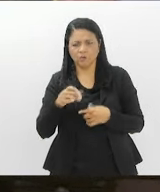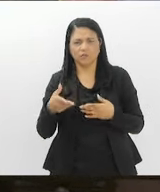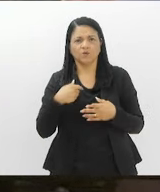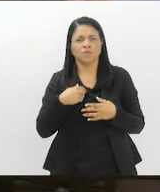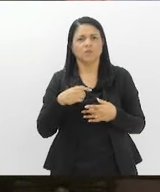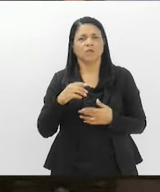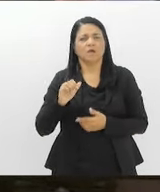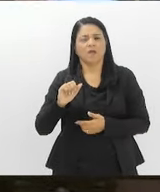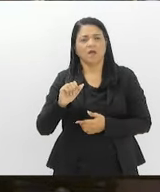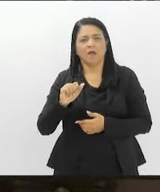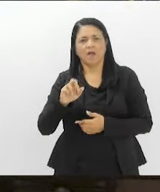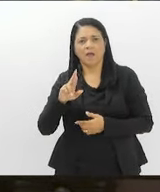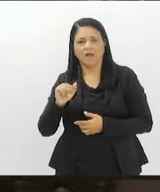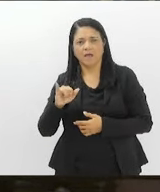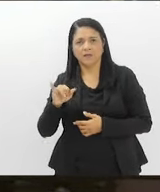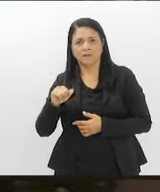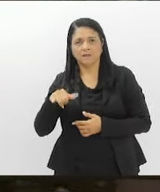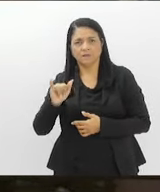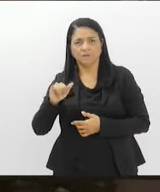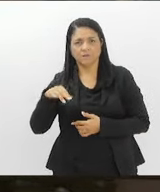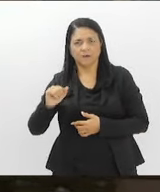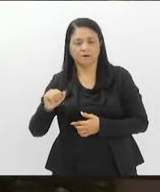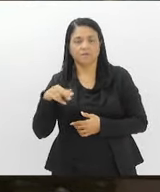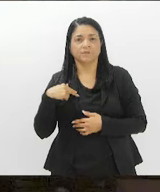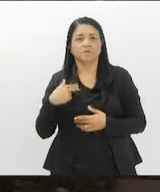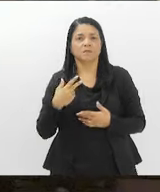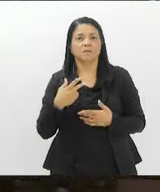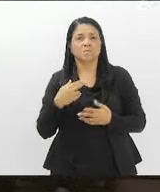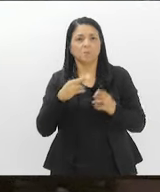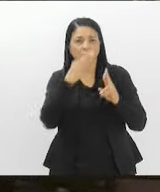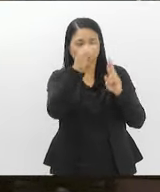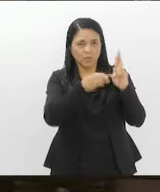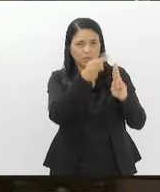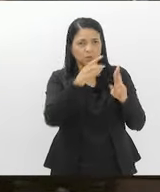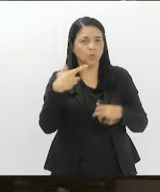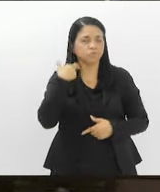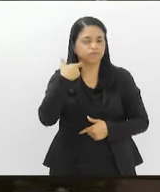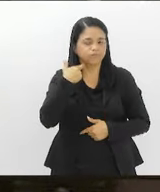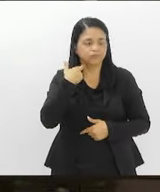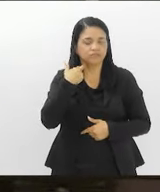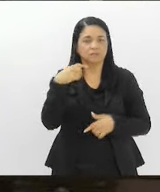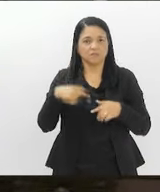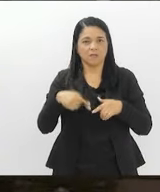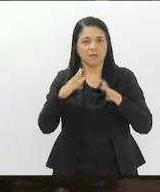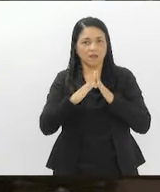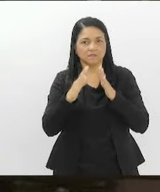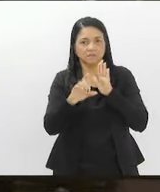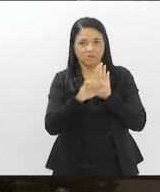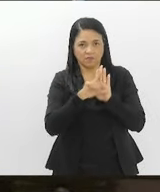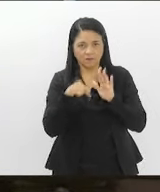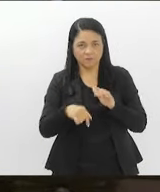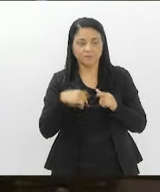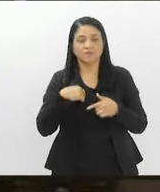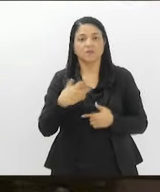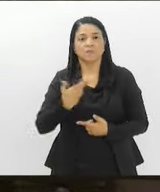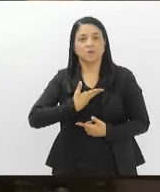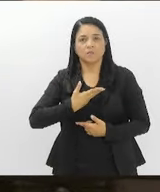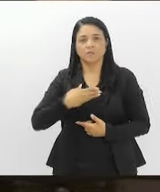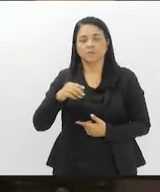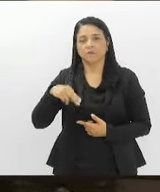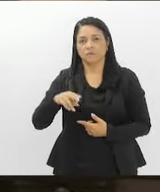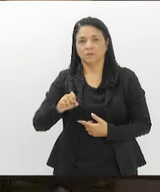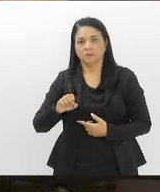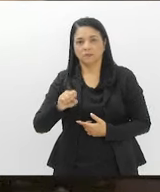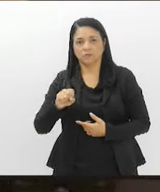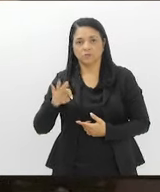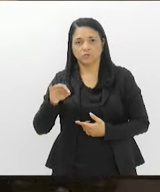Araújo, meu querido amigo, ex-procurador desta Casa de Leis por muitos anos. Querido amigo Nestor Rocha, conselheiro do Tribunal